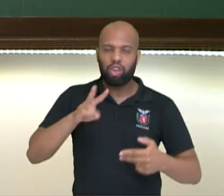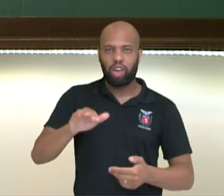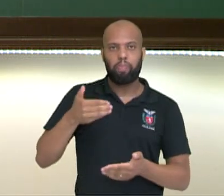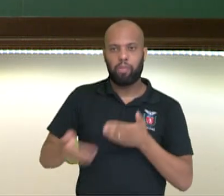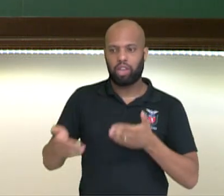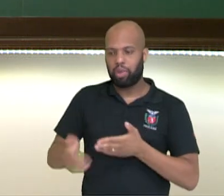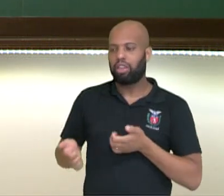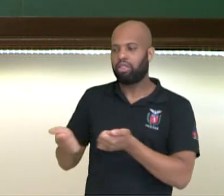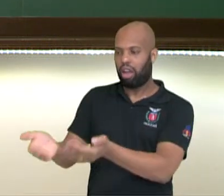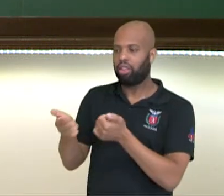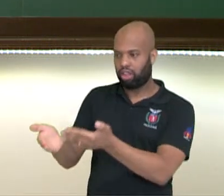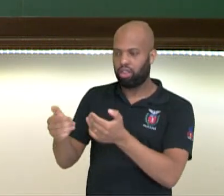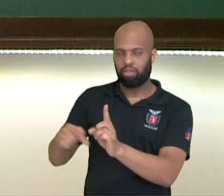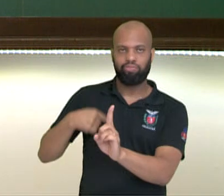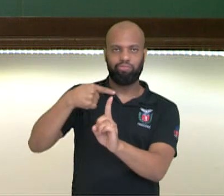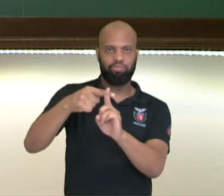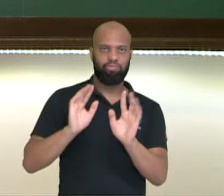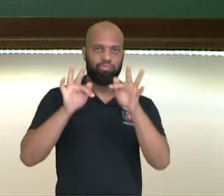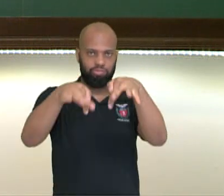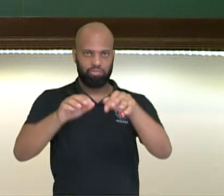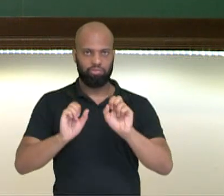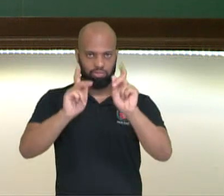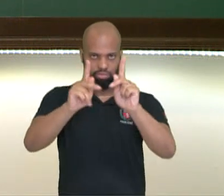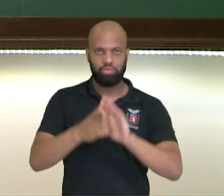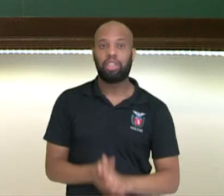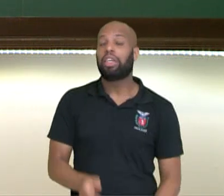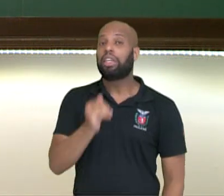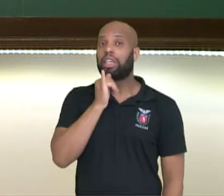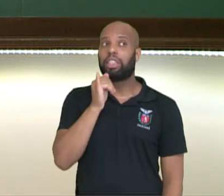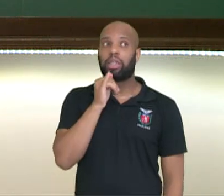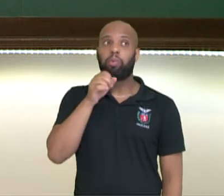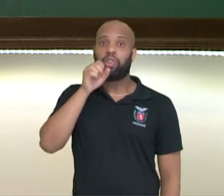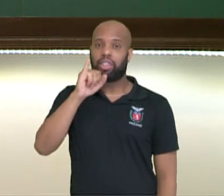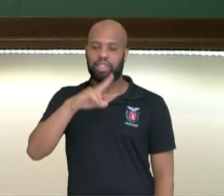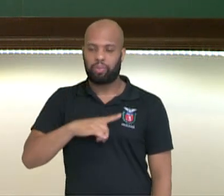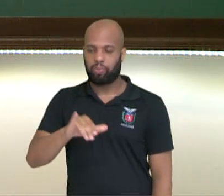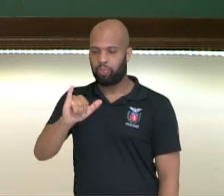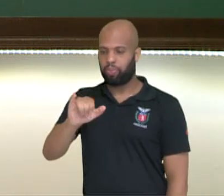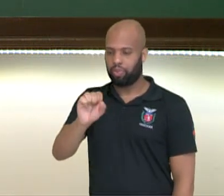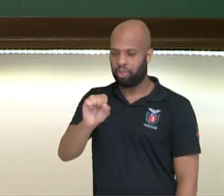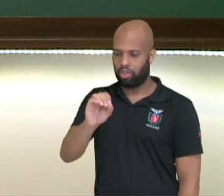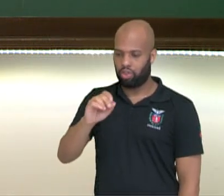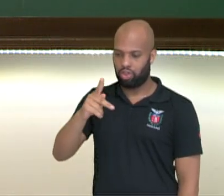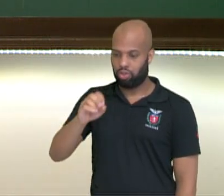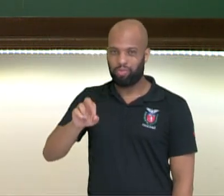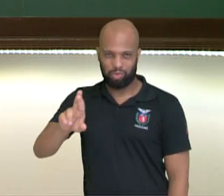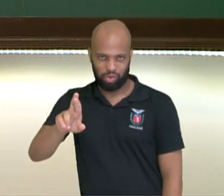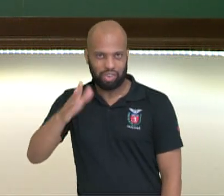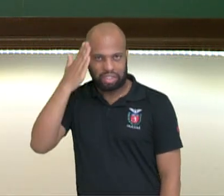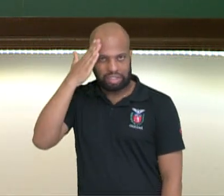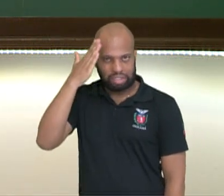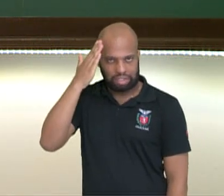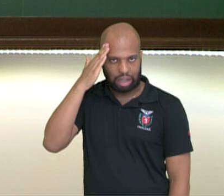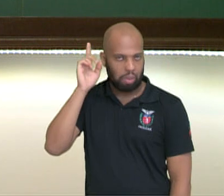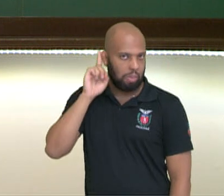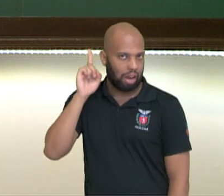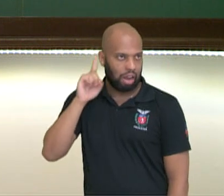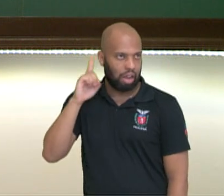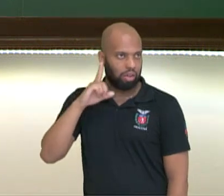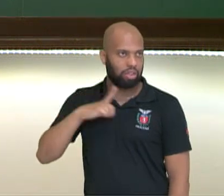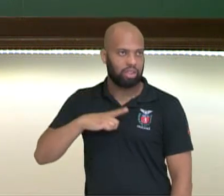perder elétrons, ficar positivo. Ok? Exemplo, se eu atritar isopor está aqui na parte de